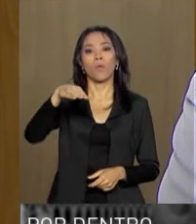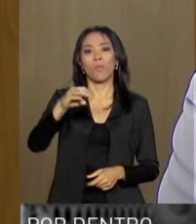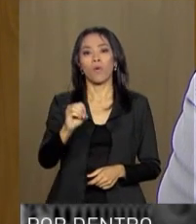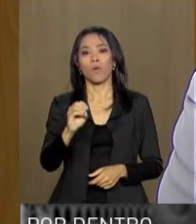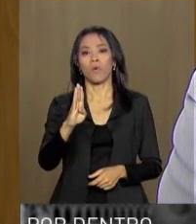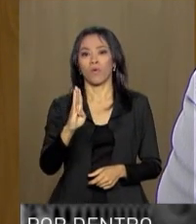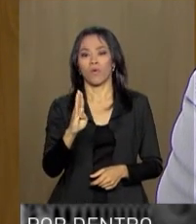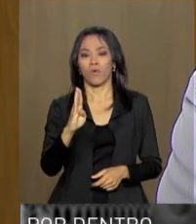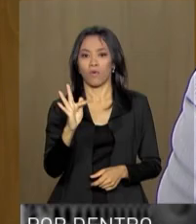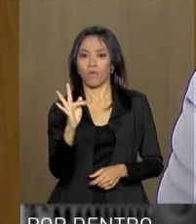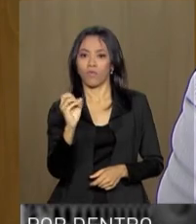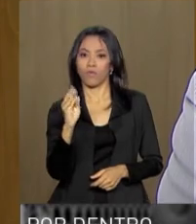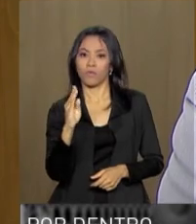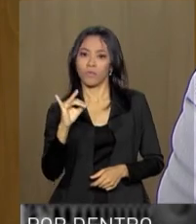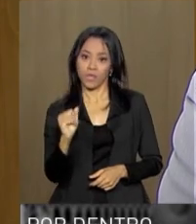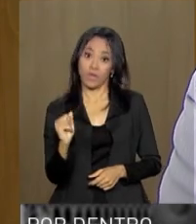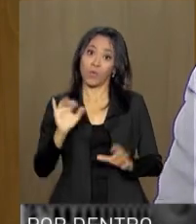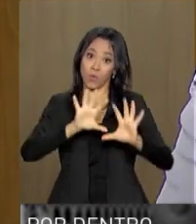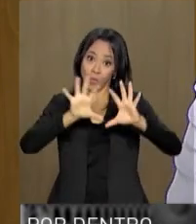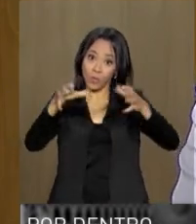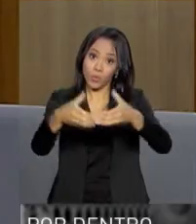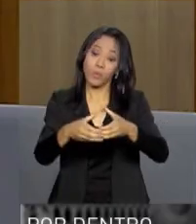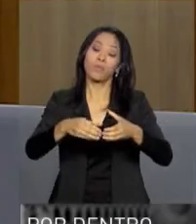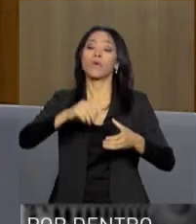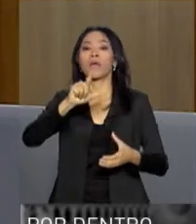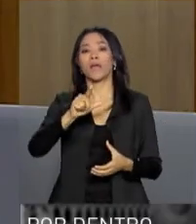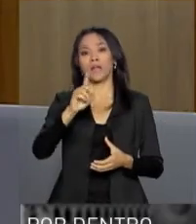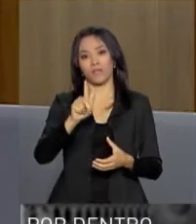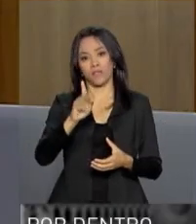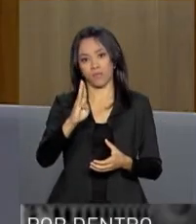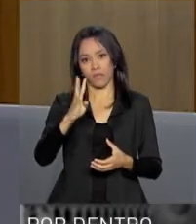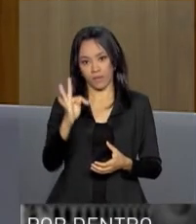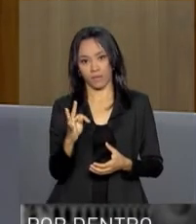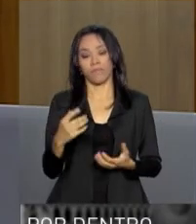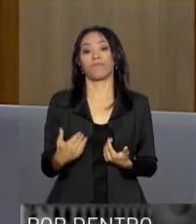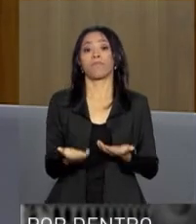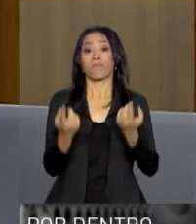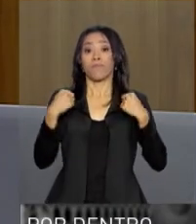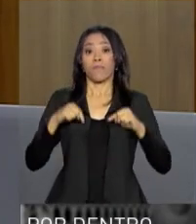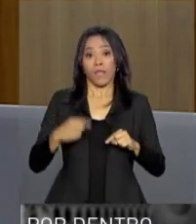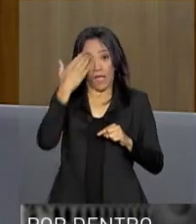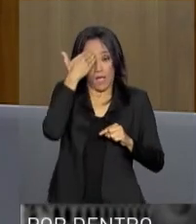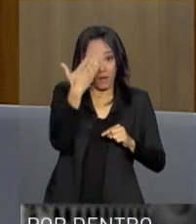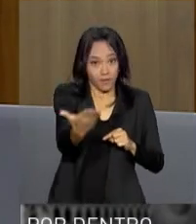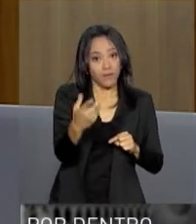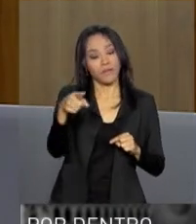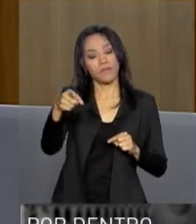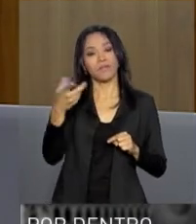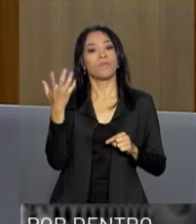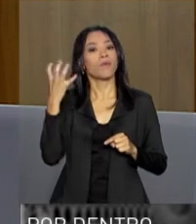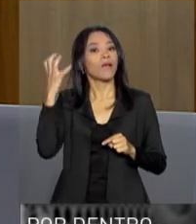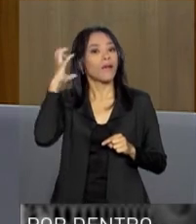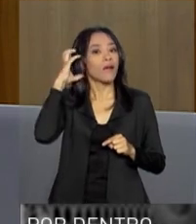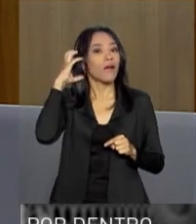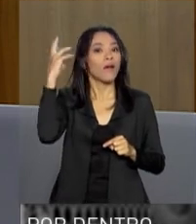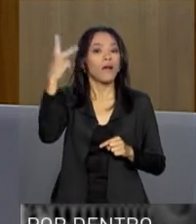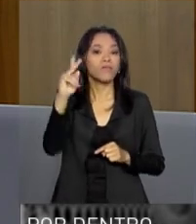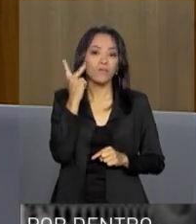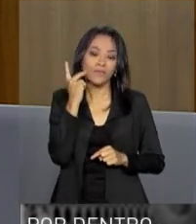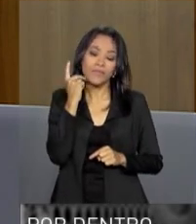a população lgbt agradeço a participação do igor silveira da rádio tribuna bandnews fm de fortaleza no